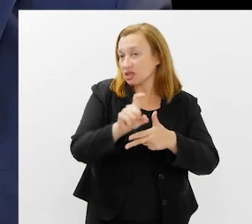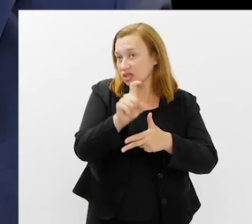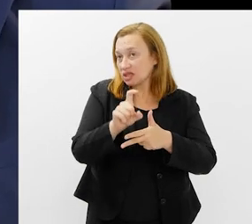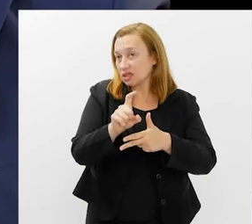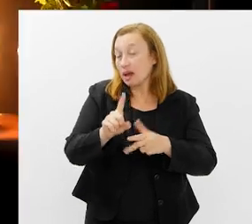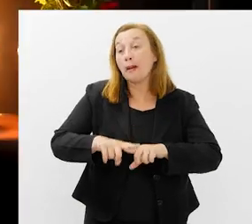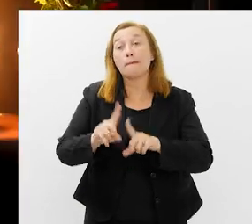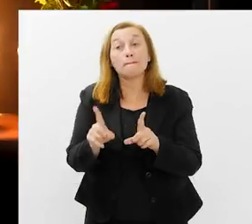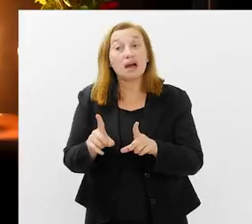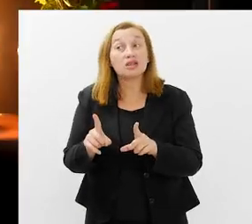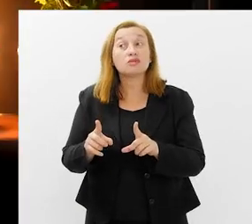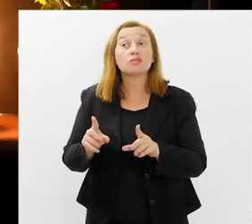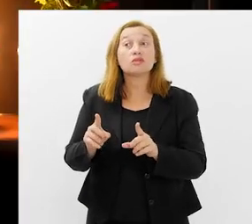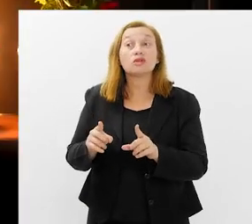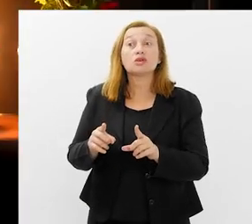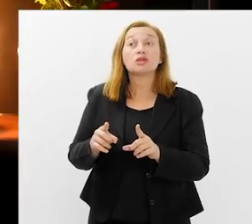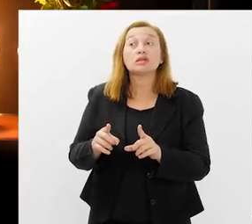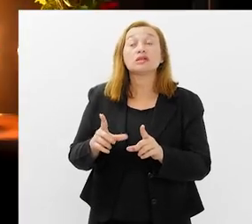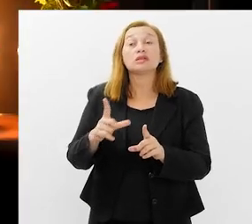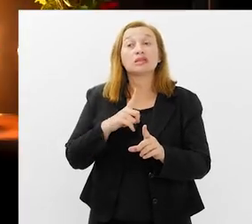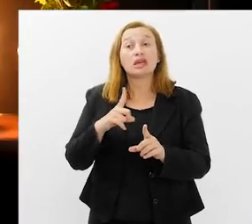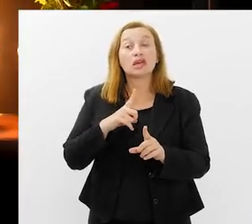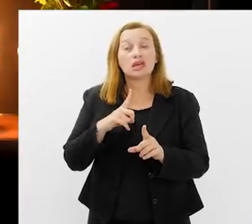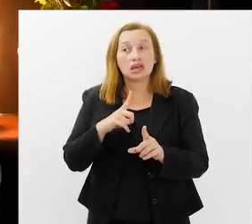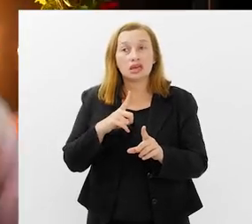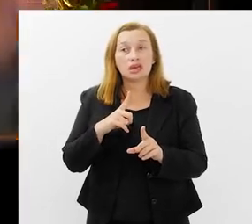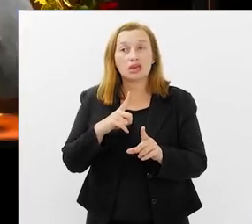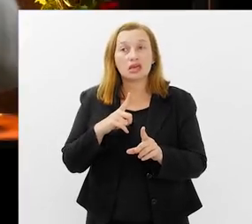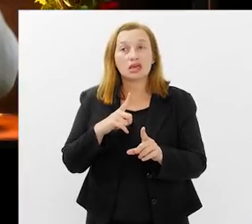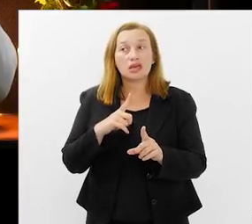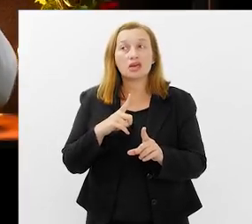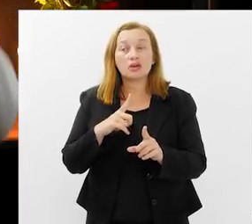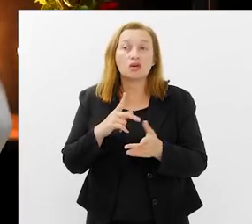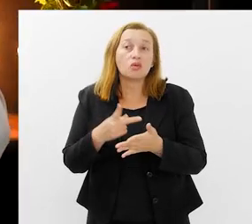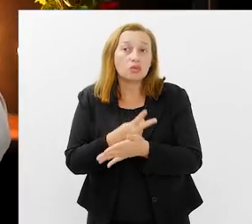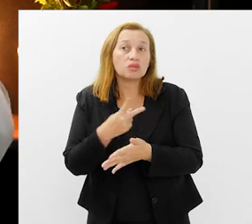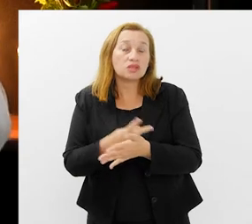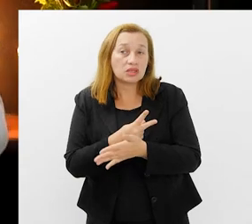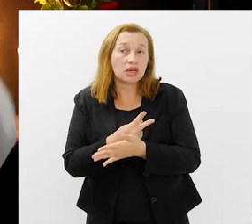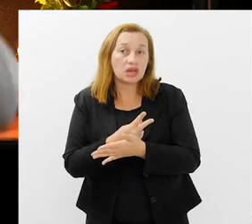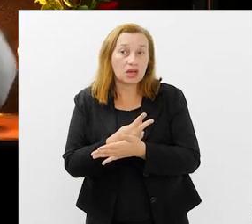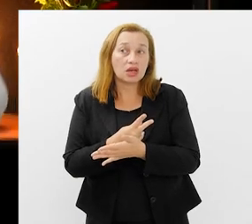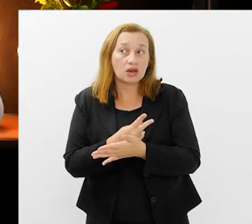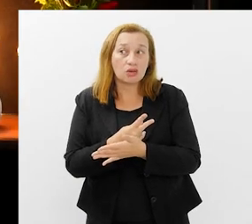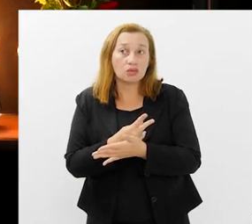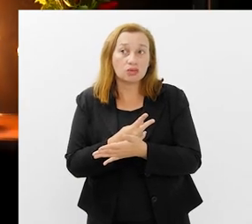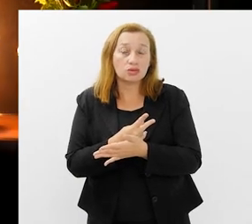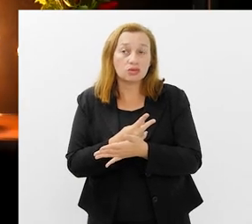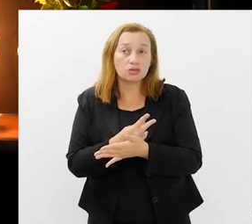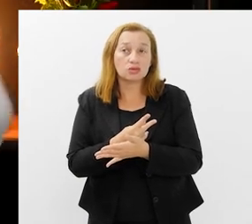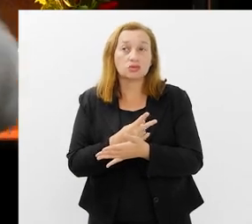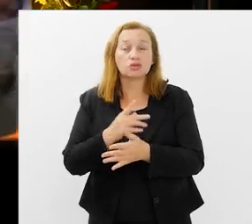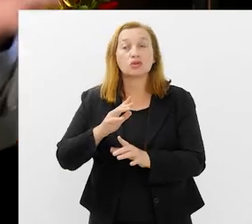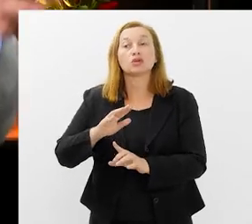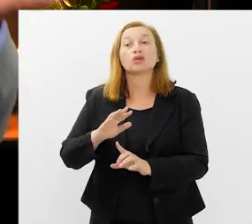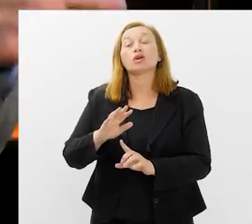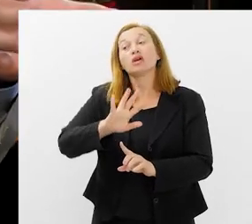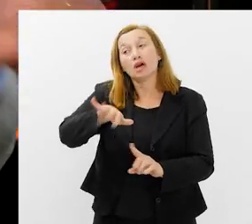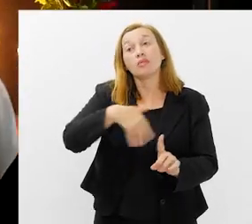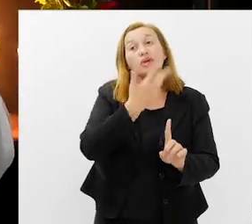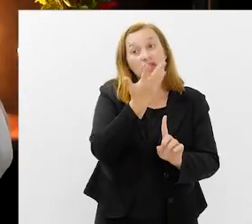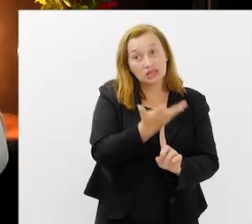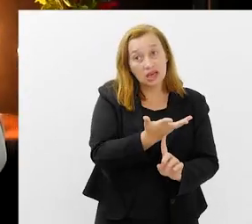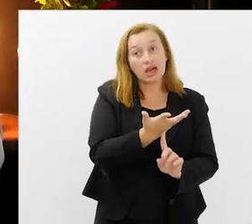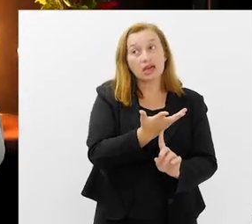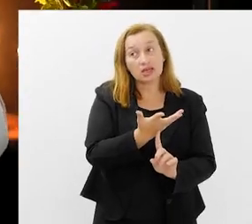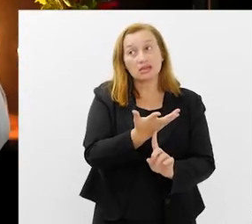Agora, efetivamente, constata-se que há uma disparidade entre os padrões ambientais fixados internacionalmente, né? E os